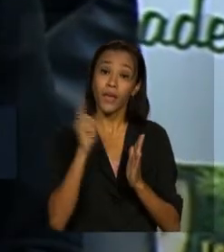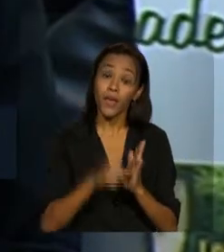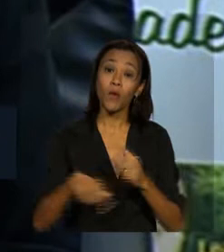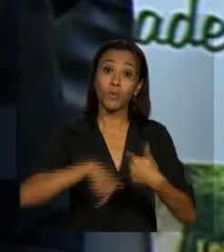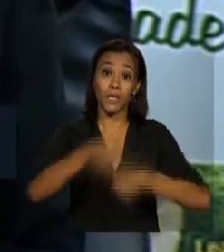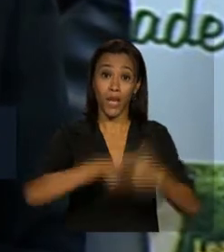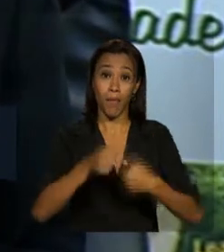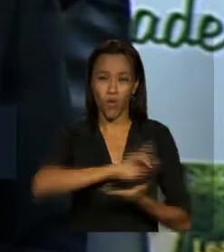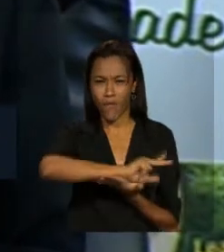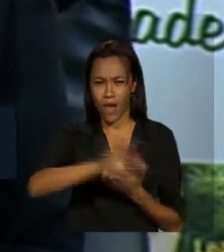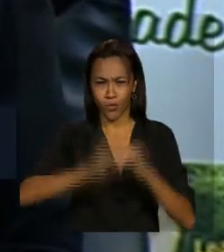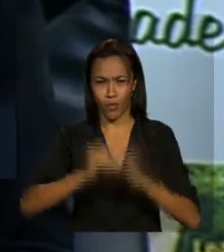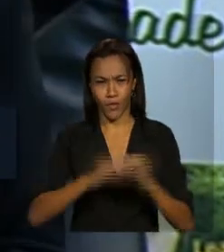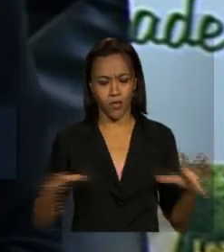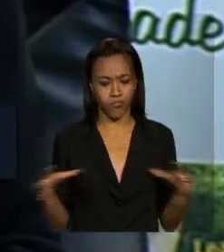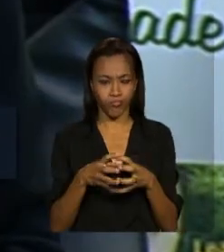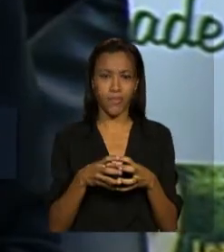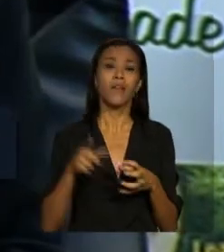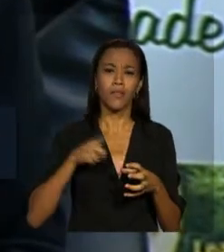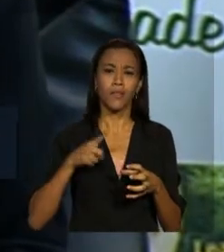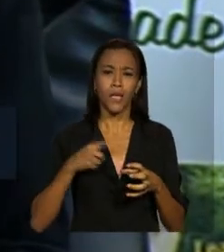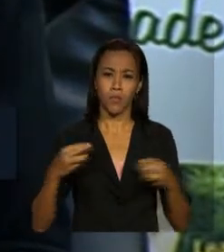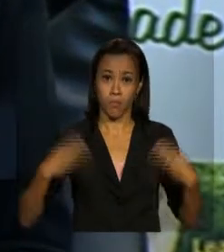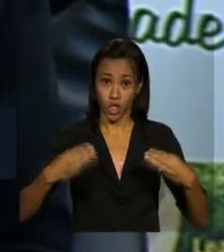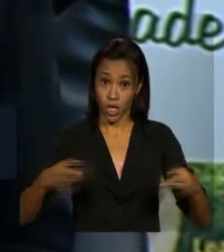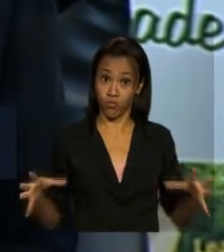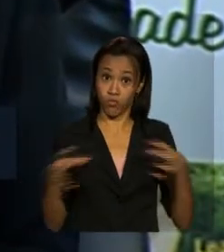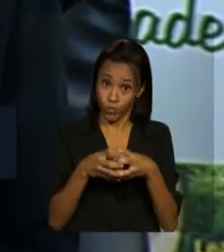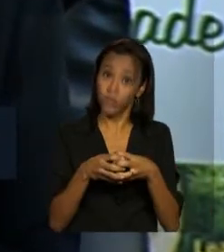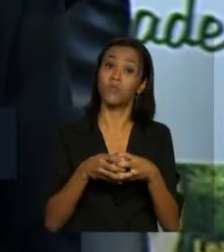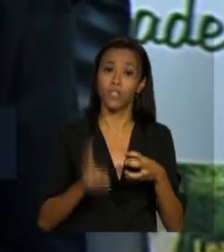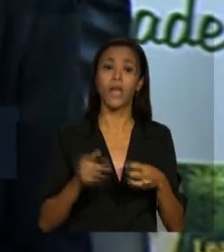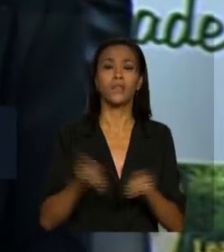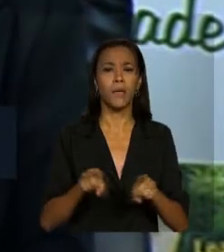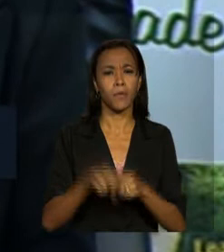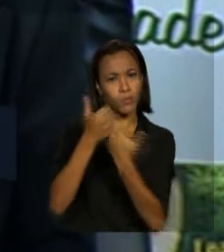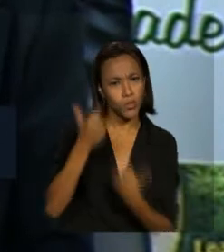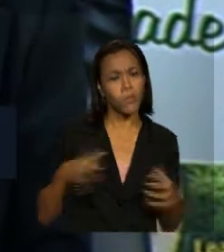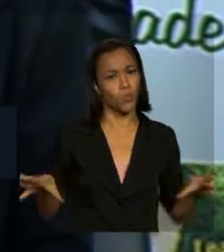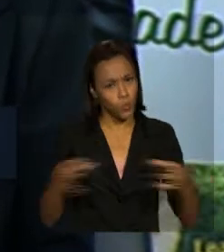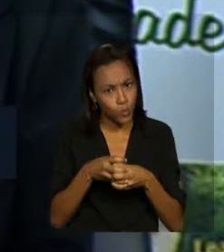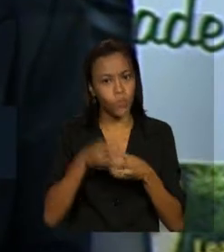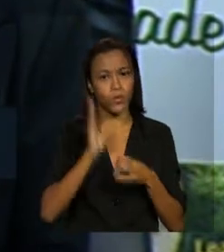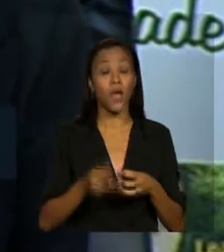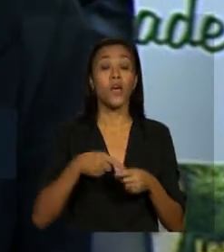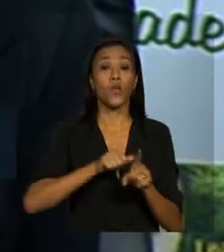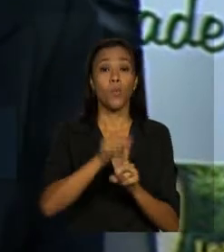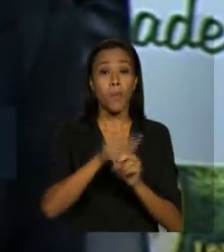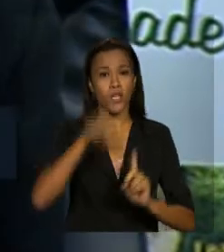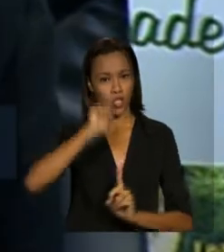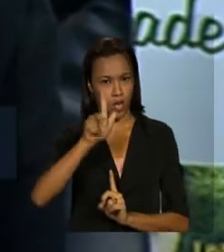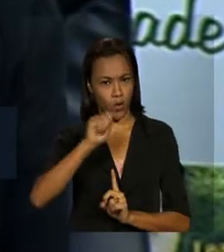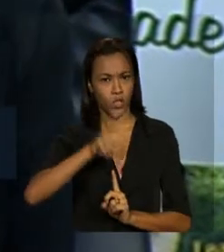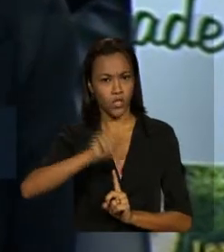muito dedicado. Nós temos contado com todos os ministérios, com a disposição de todos os ministros, e em agosto nós estamos